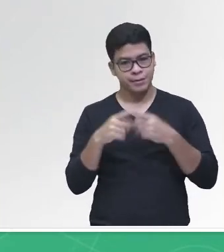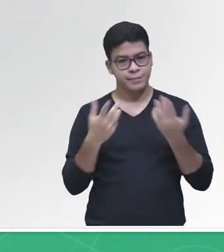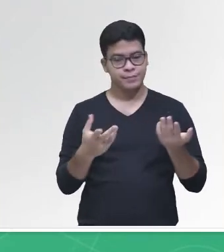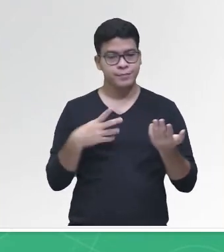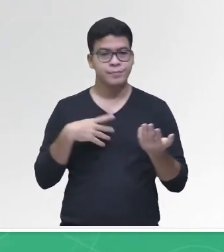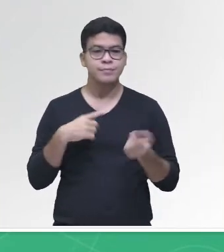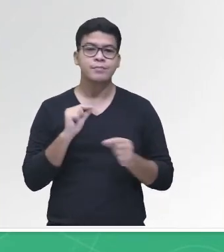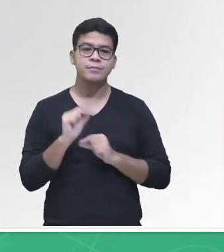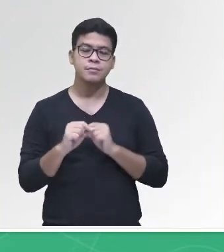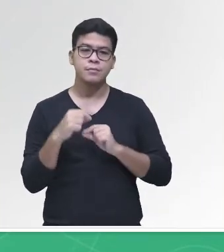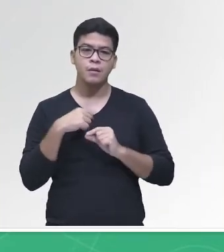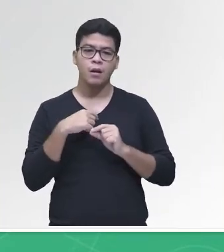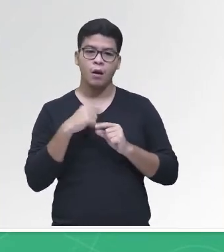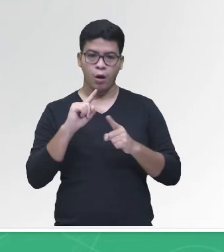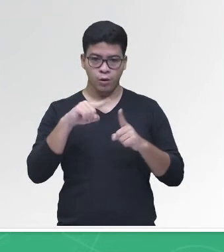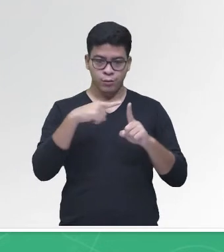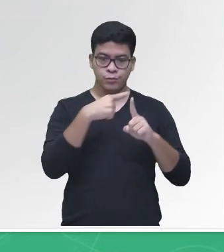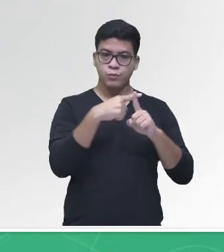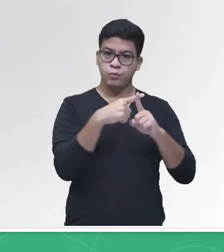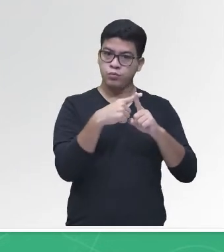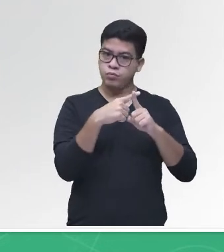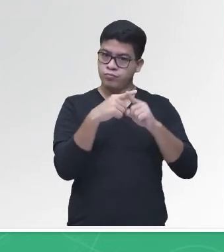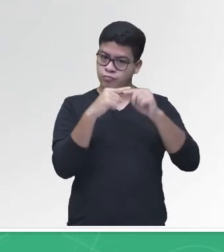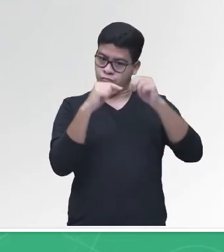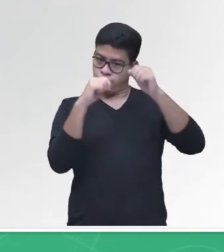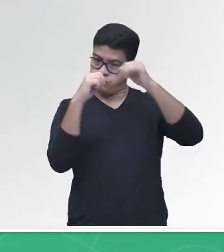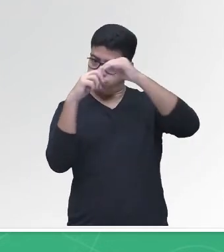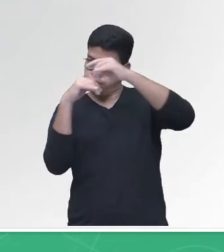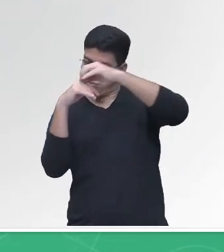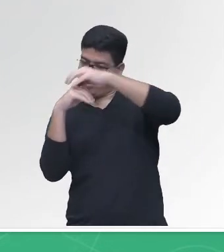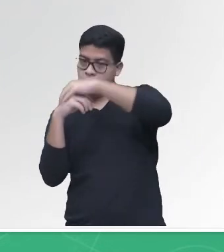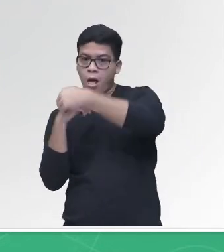sinal das cargas elétricas do bastão.